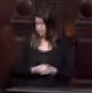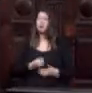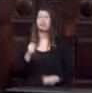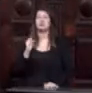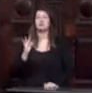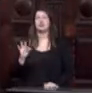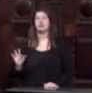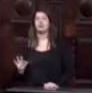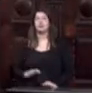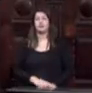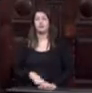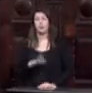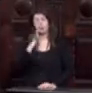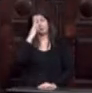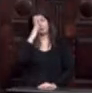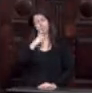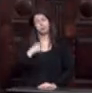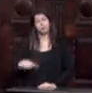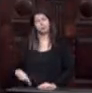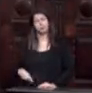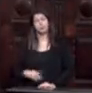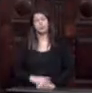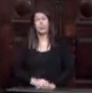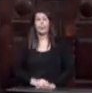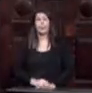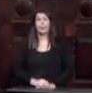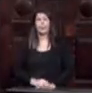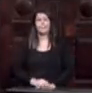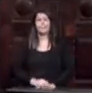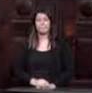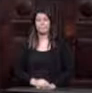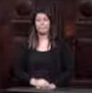Tribunal Federal. Muito obrigado, senhor presidente.